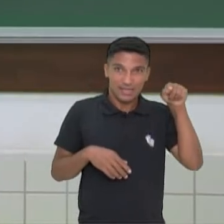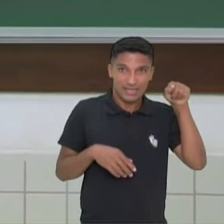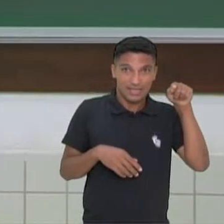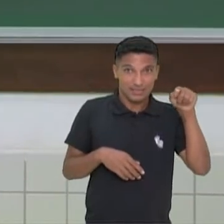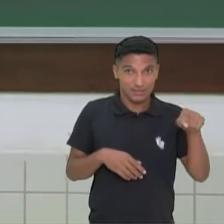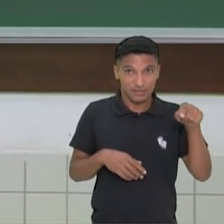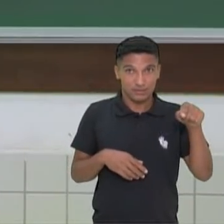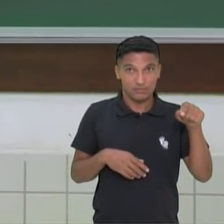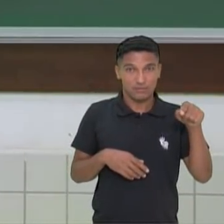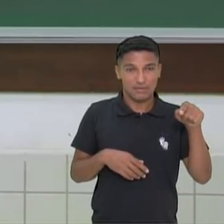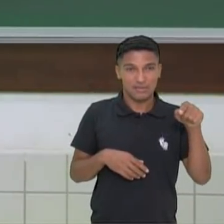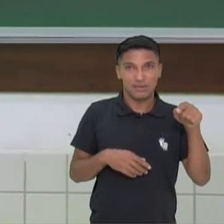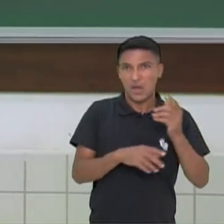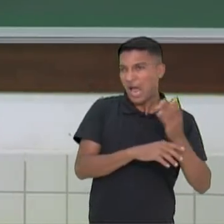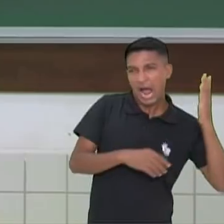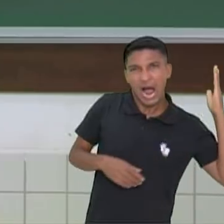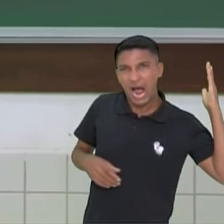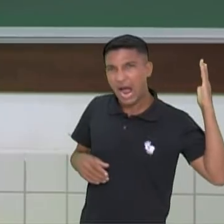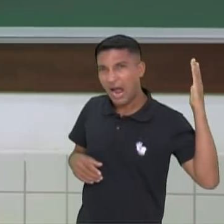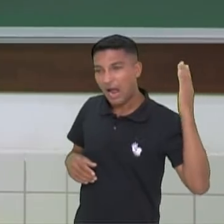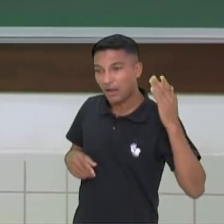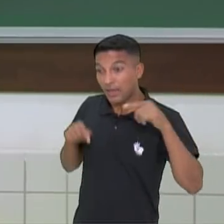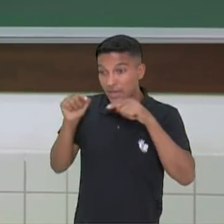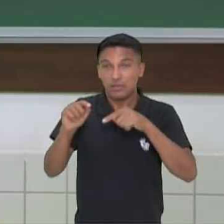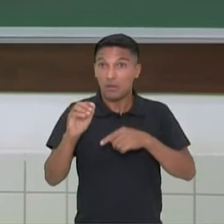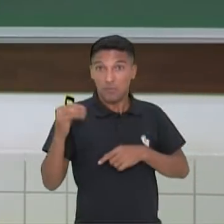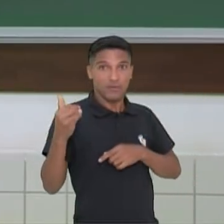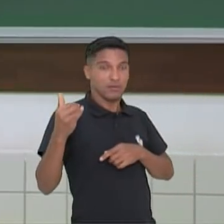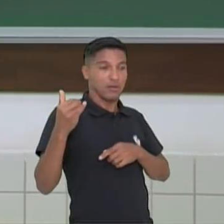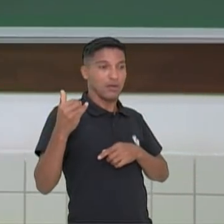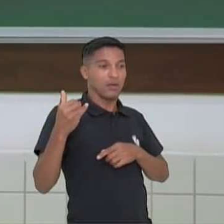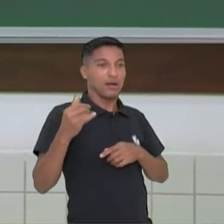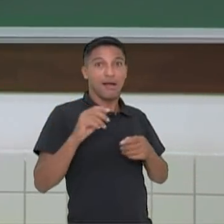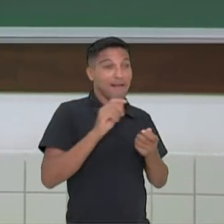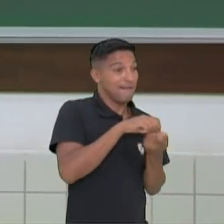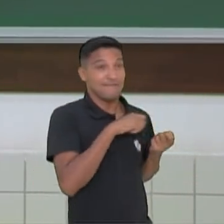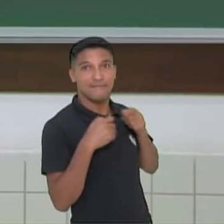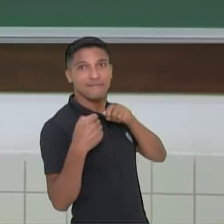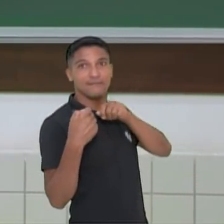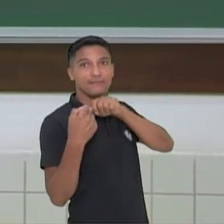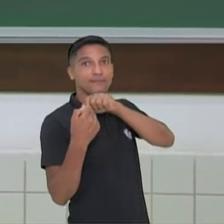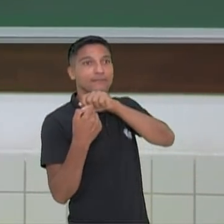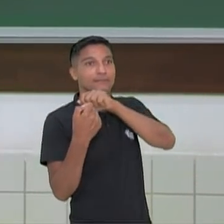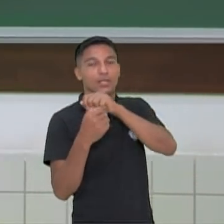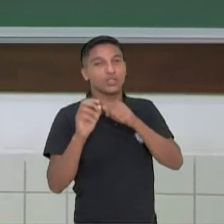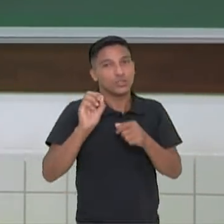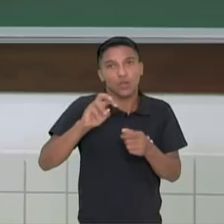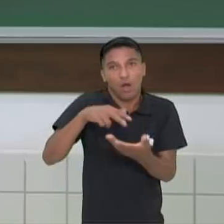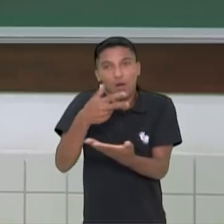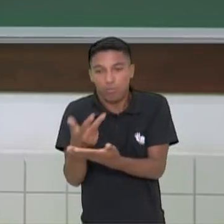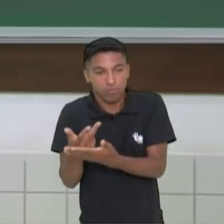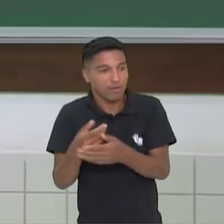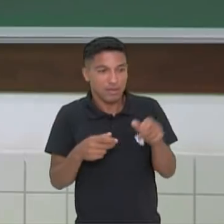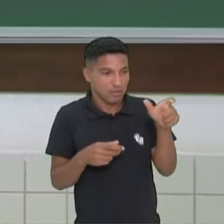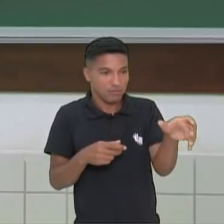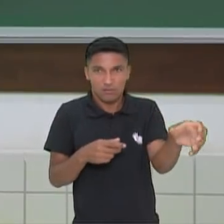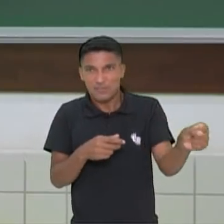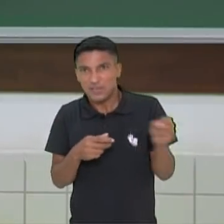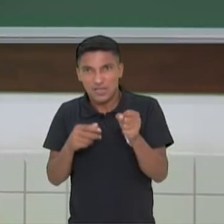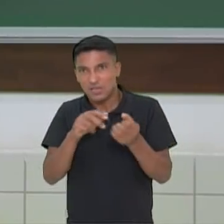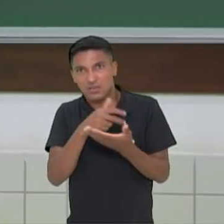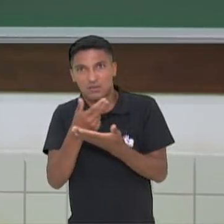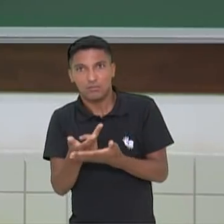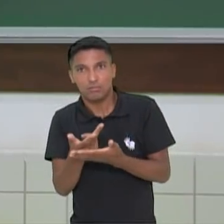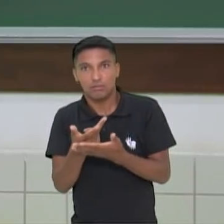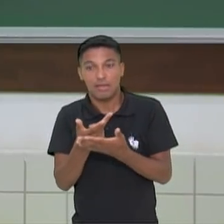desses golpes para derrubar o karateka no chão. Mas é só isso que ele faz. Ele derruba o karateka